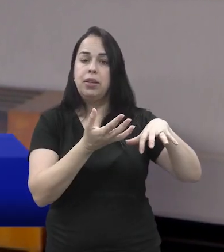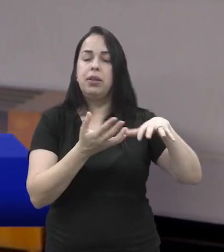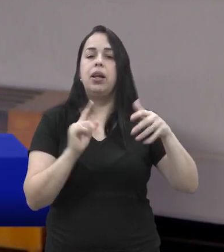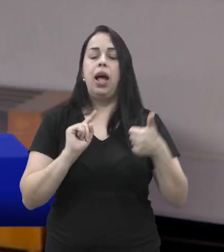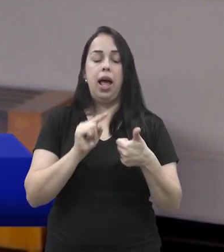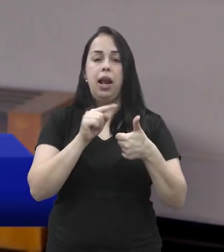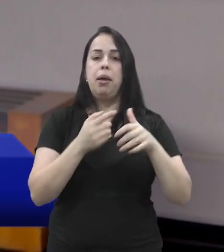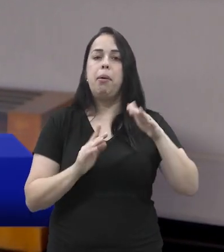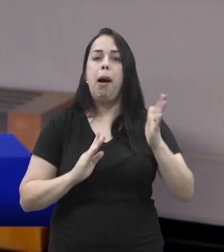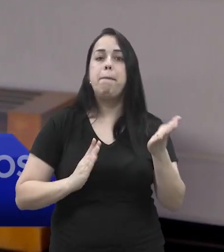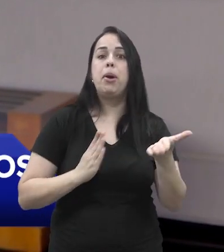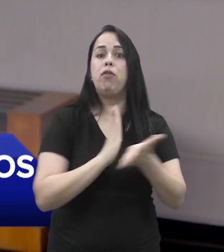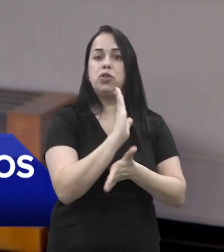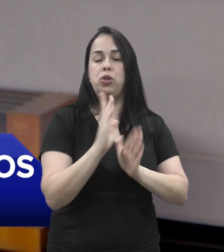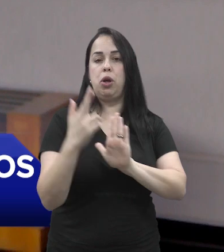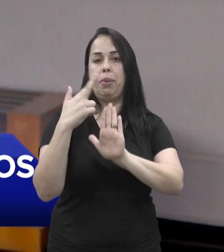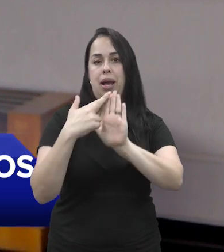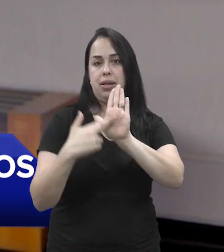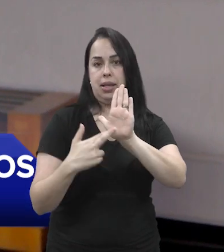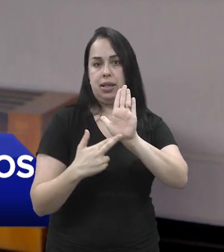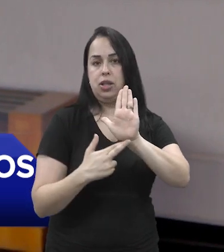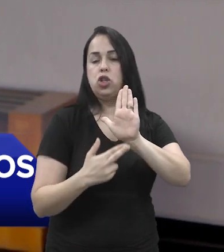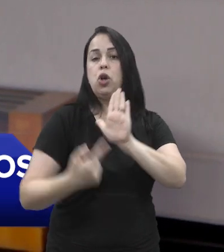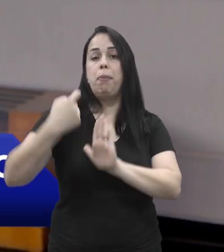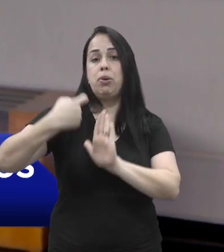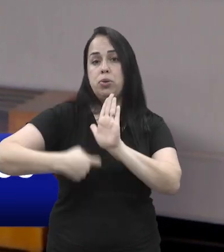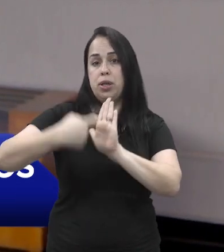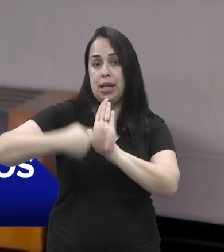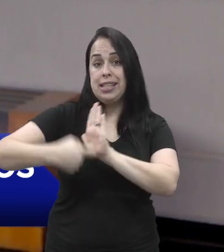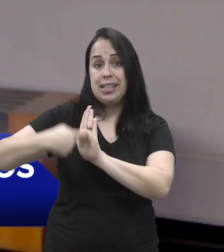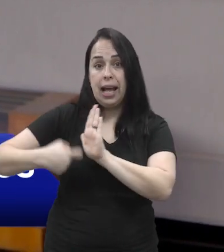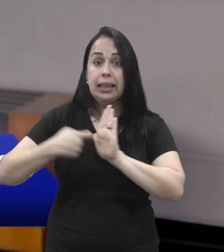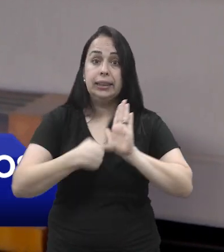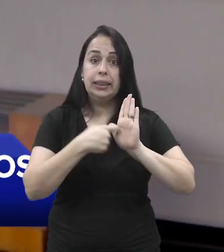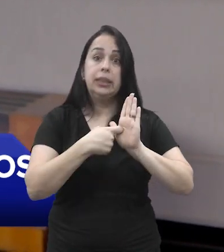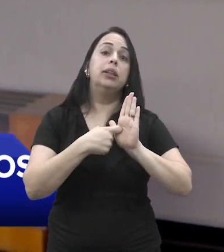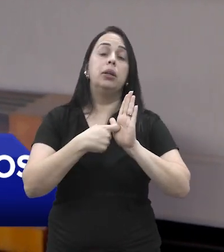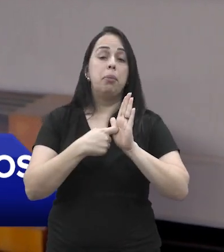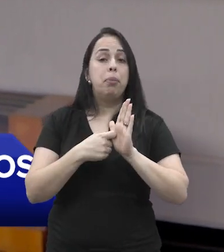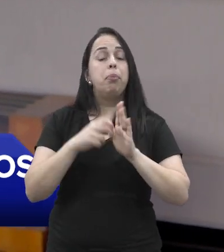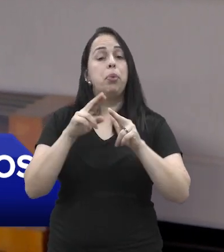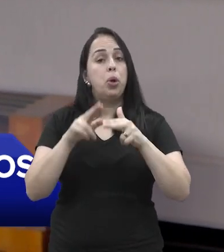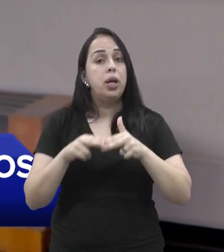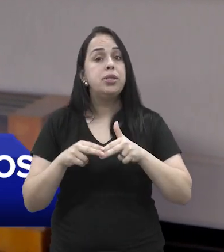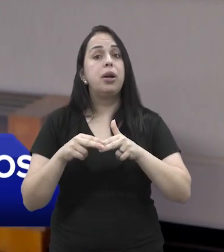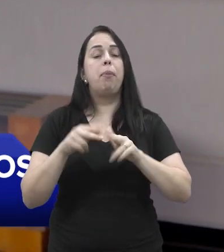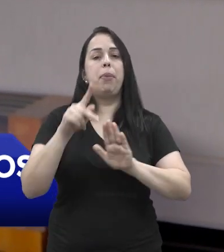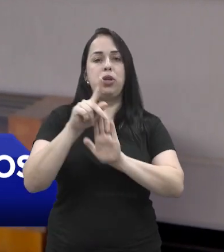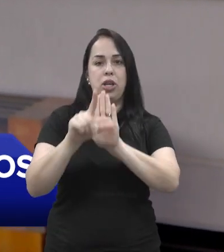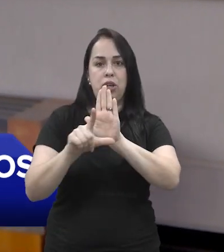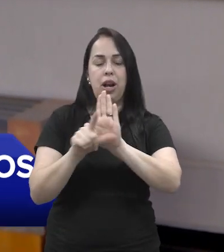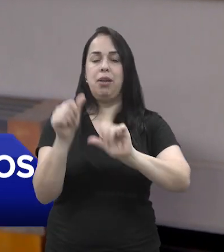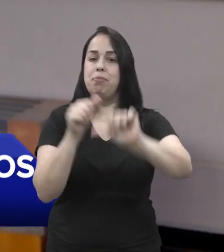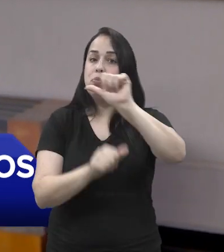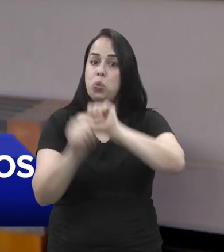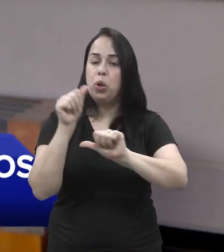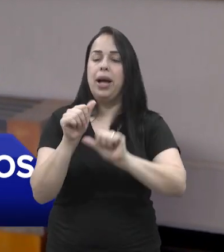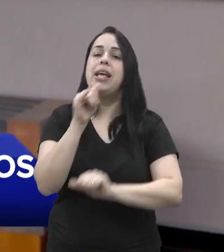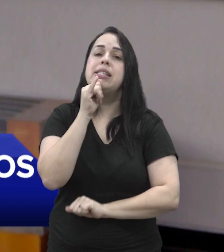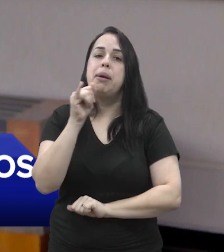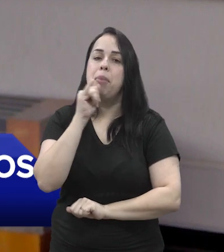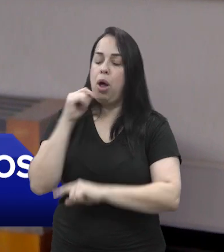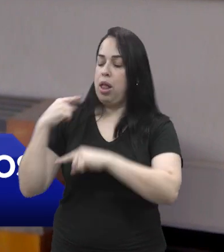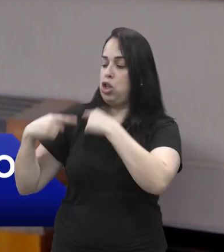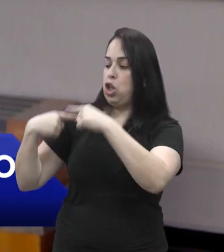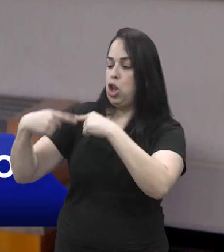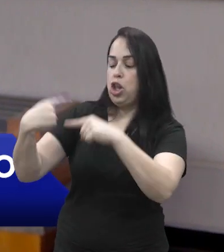aprovou recentemente a segunda fase do projeto de regulamentação da reforma tributária. Com isso, alguns projetos passaram por mudanças e um deles foi a